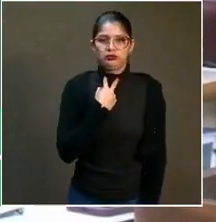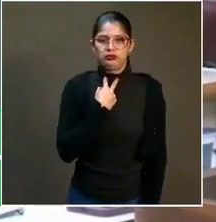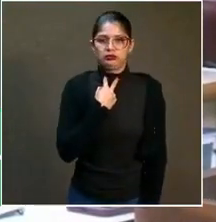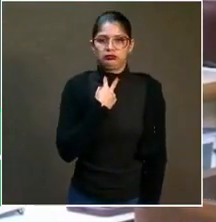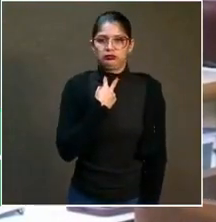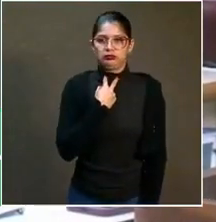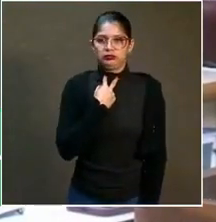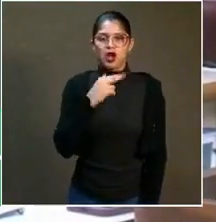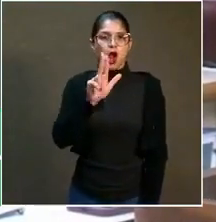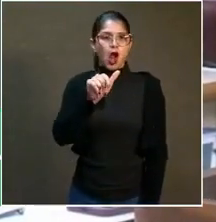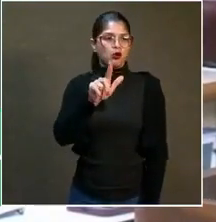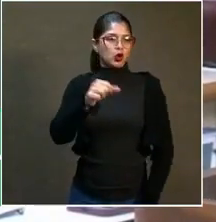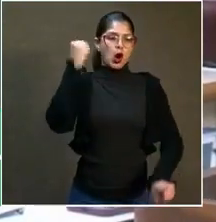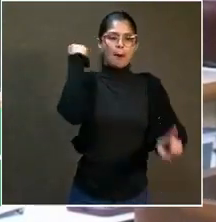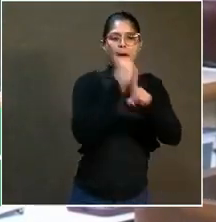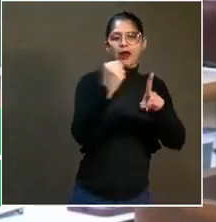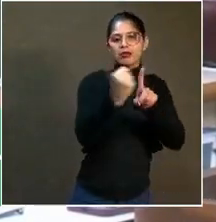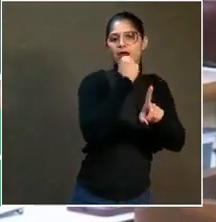Excelência.